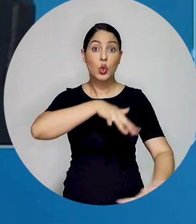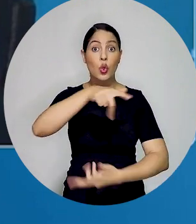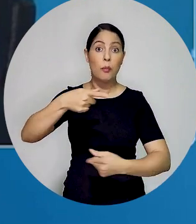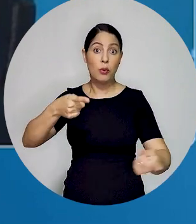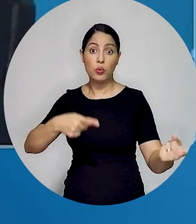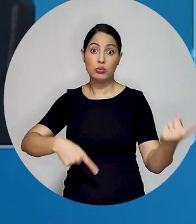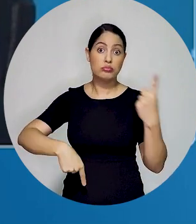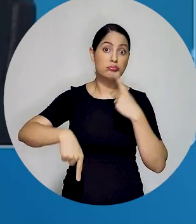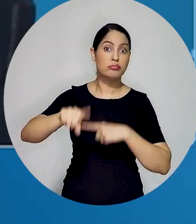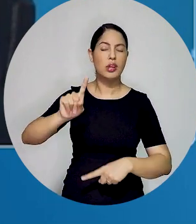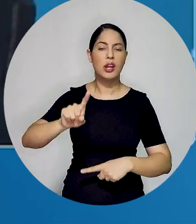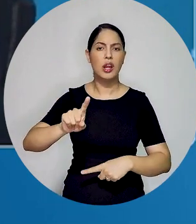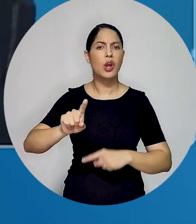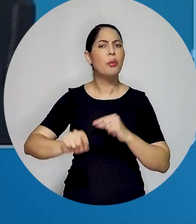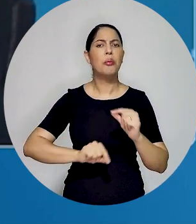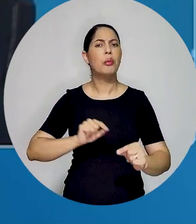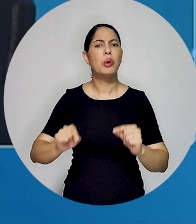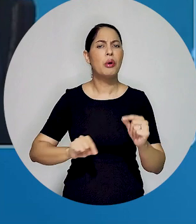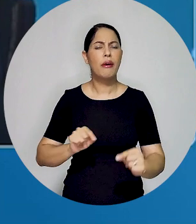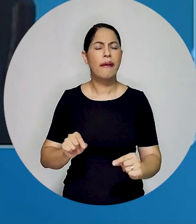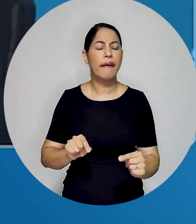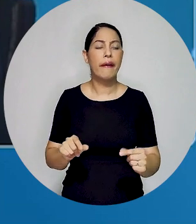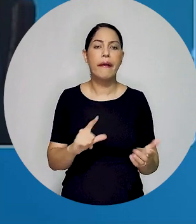dos maiores